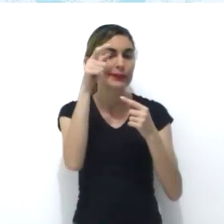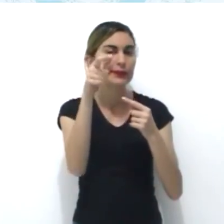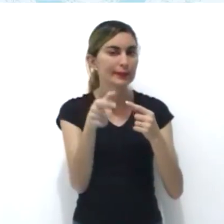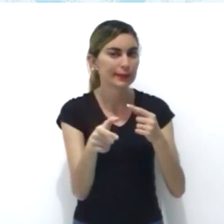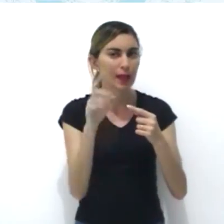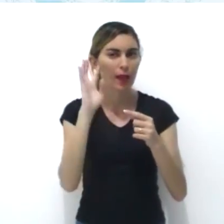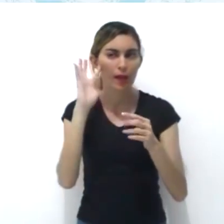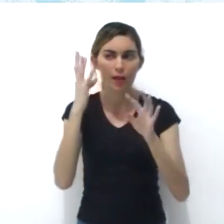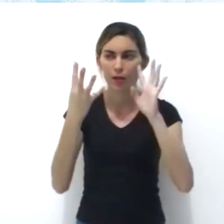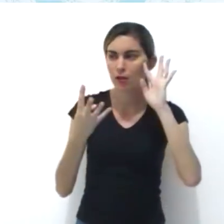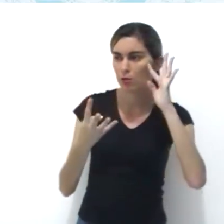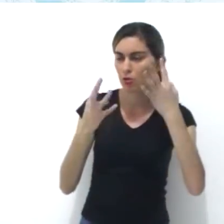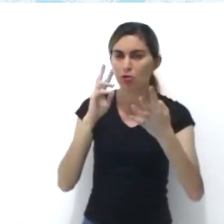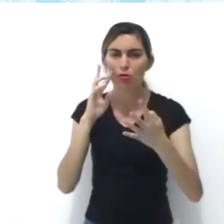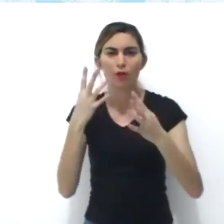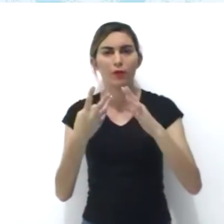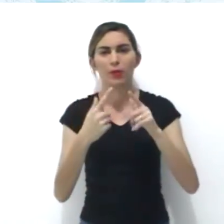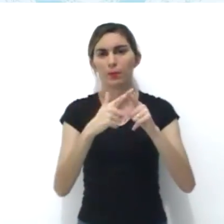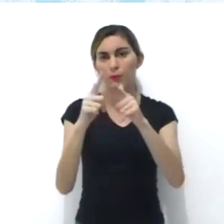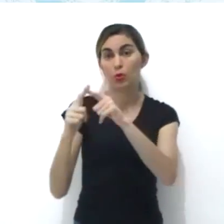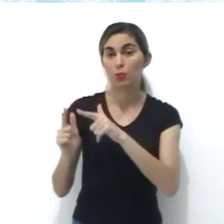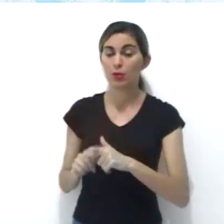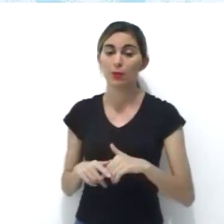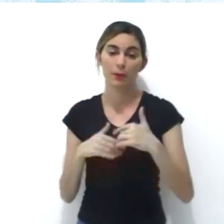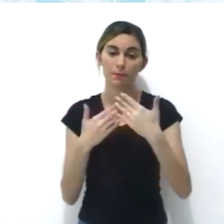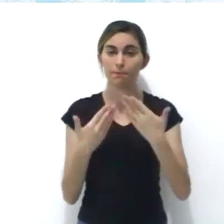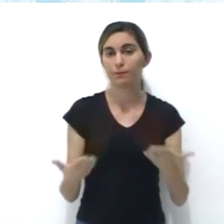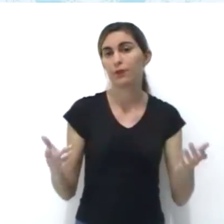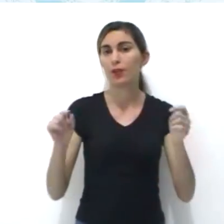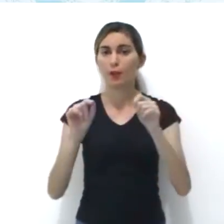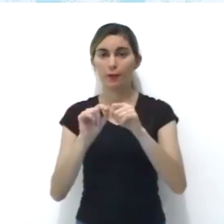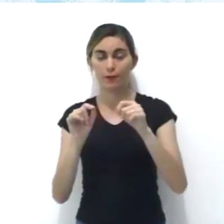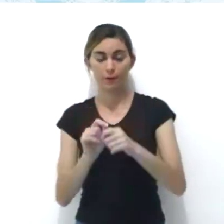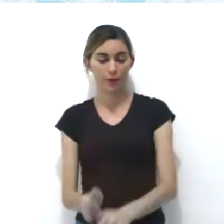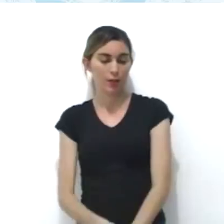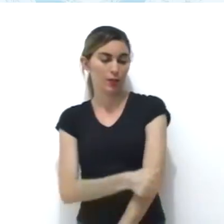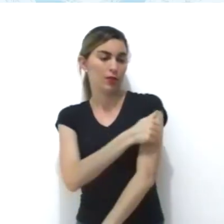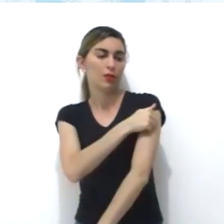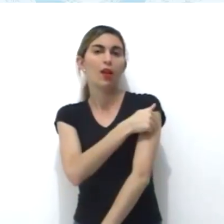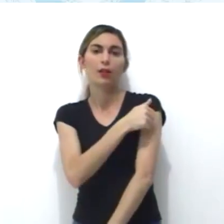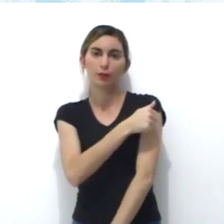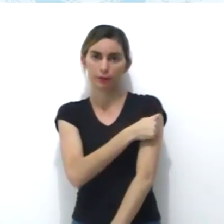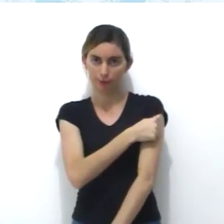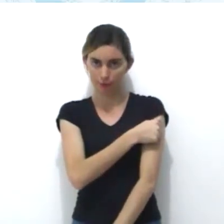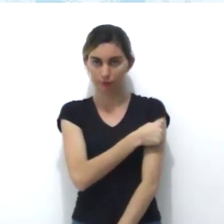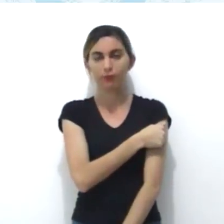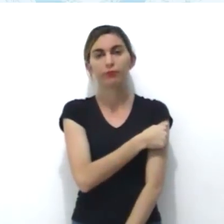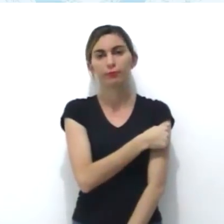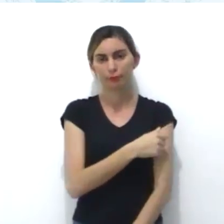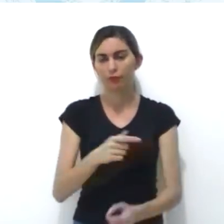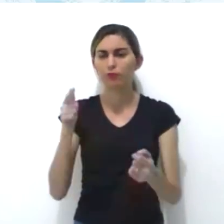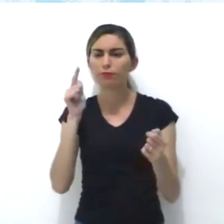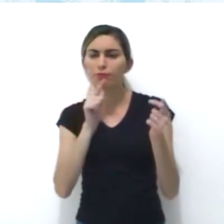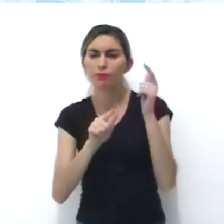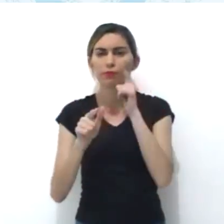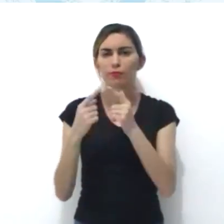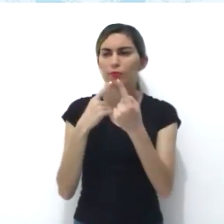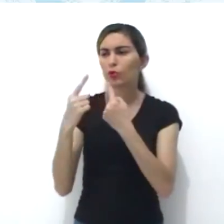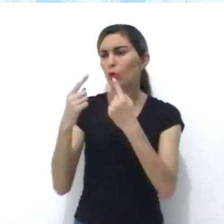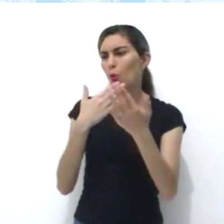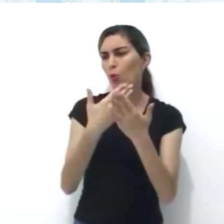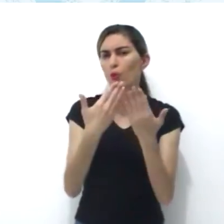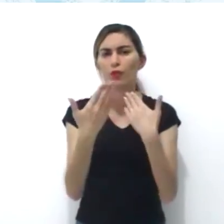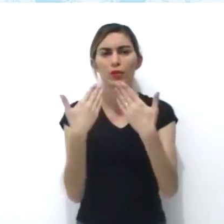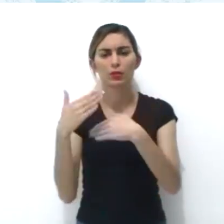curiosidade, interesse por querer resolver problemas. Então, isso faz com que os alunos,